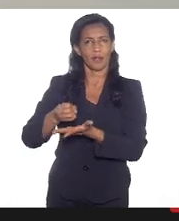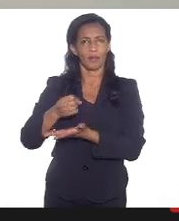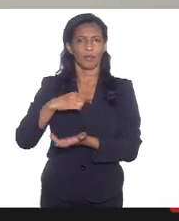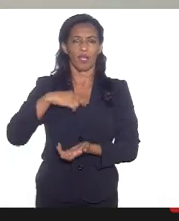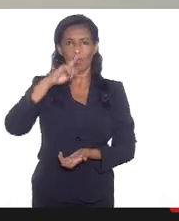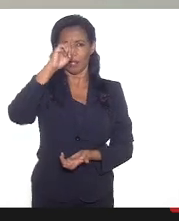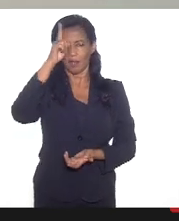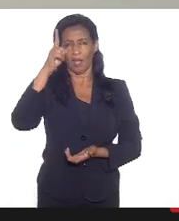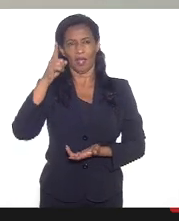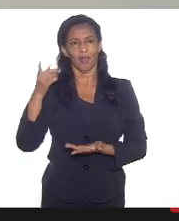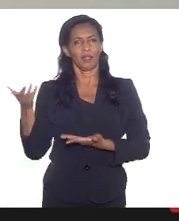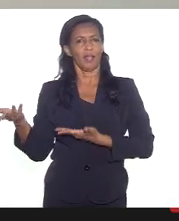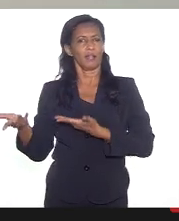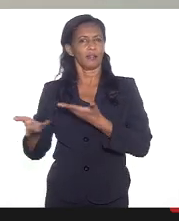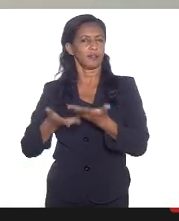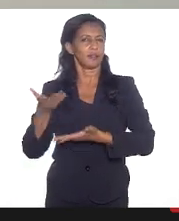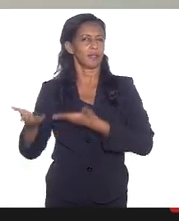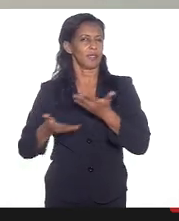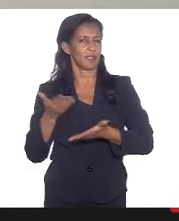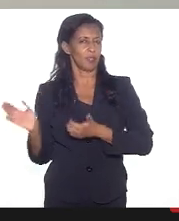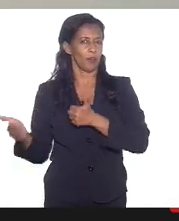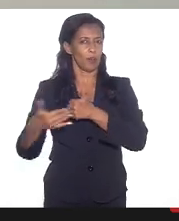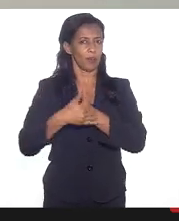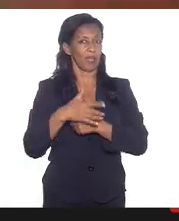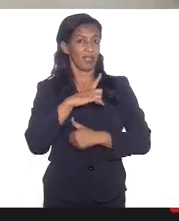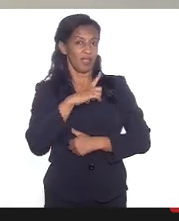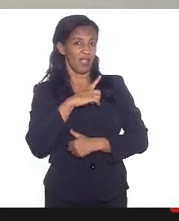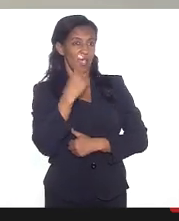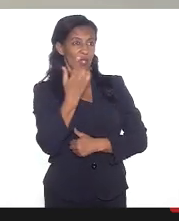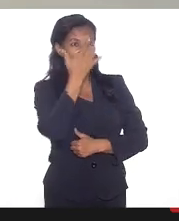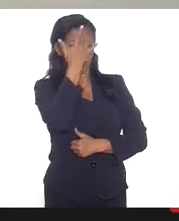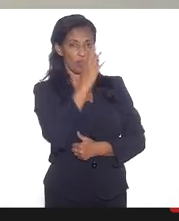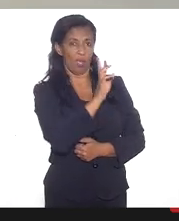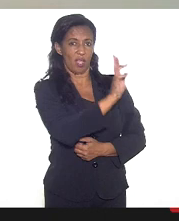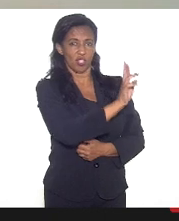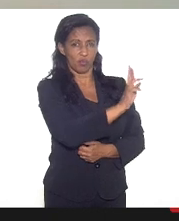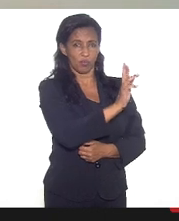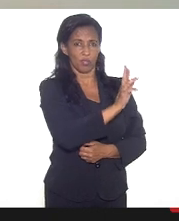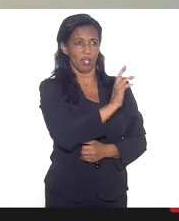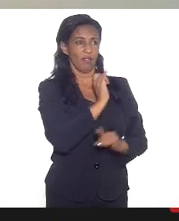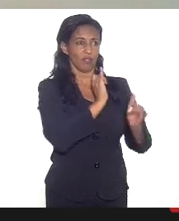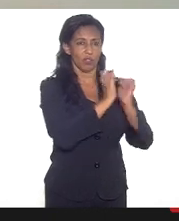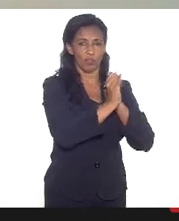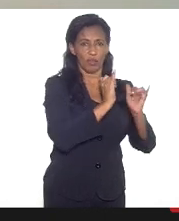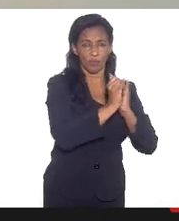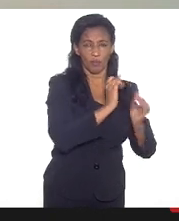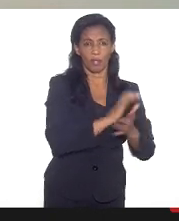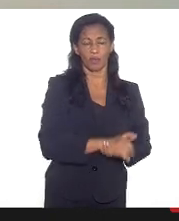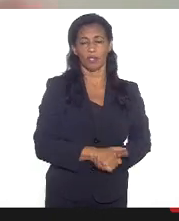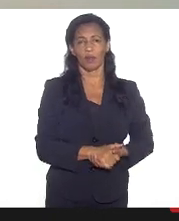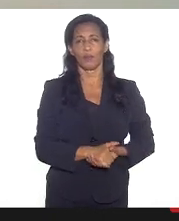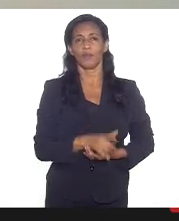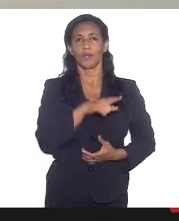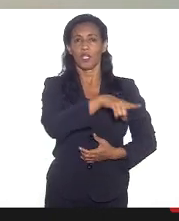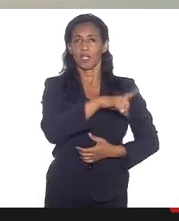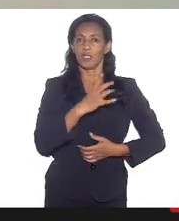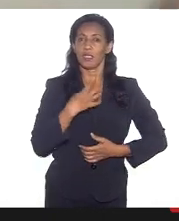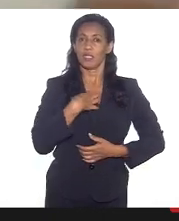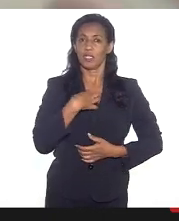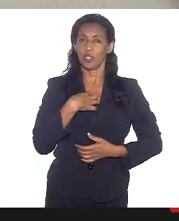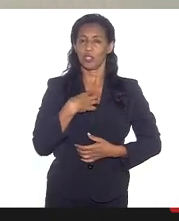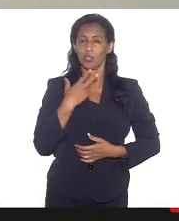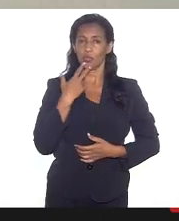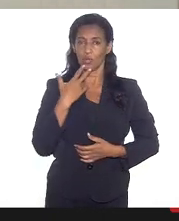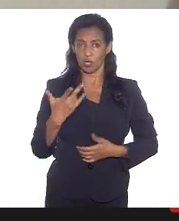ideia da transação por trás, né? Então, existe alguém processando, alguém responsável. E, nesse sentido, eu gostaria